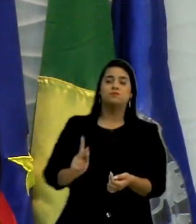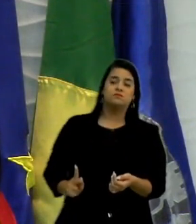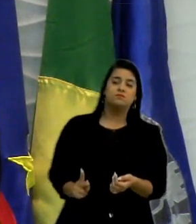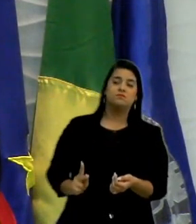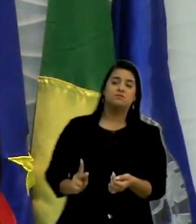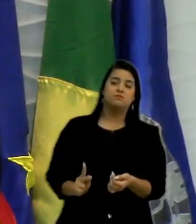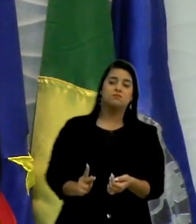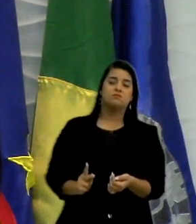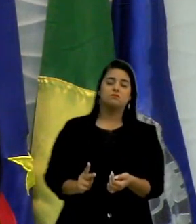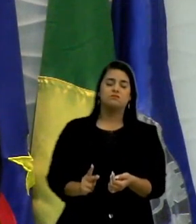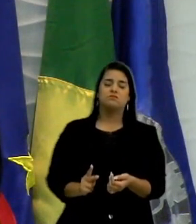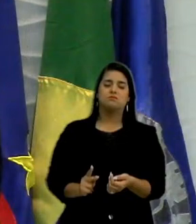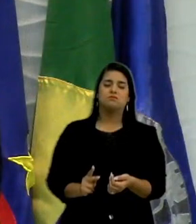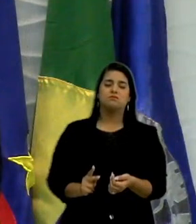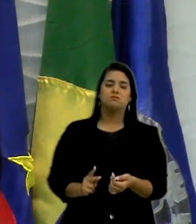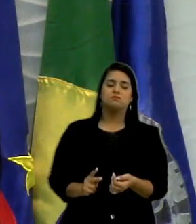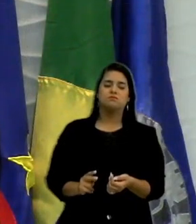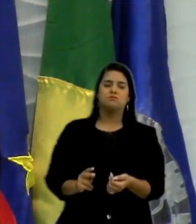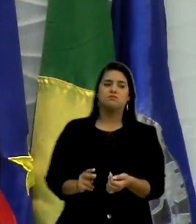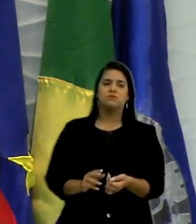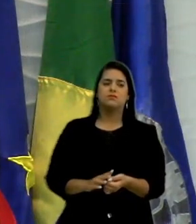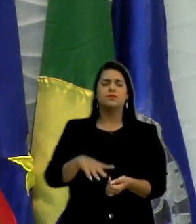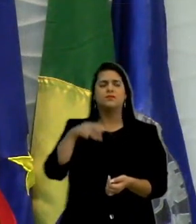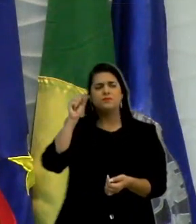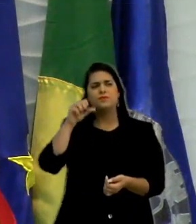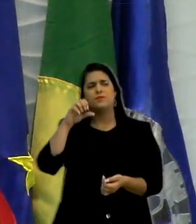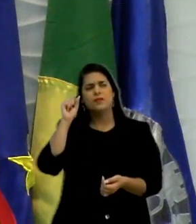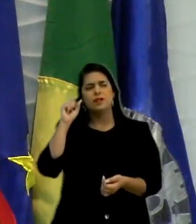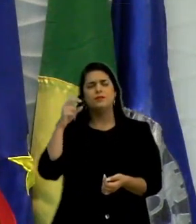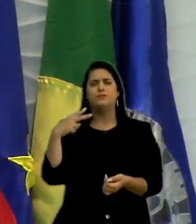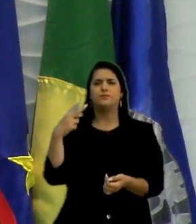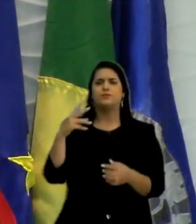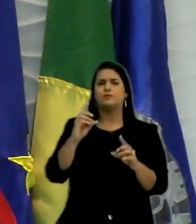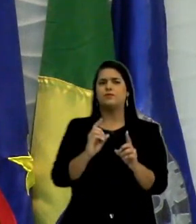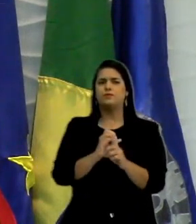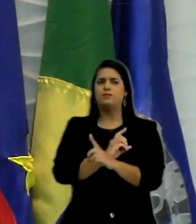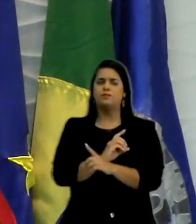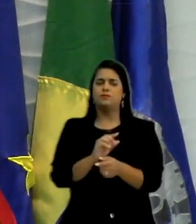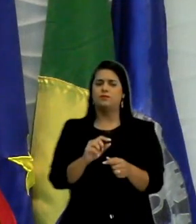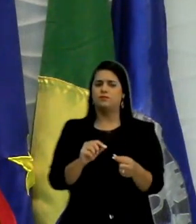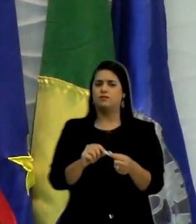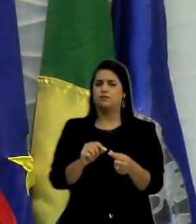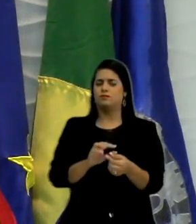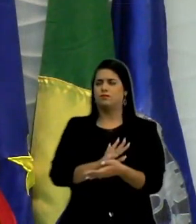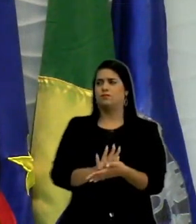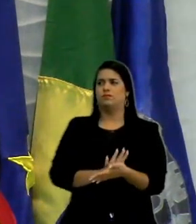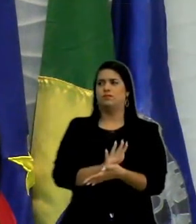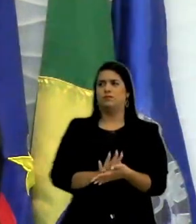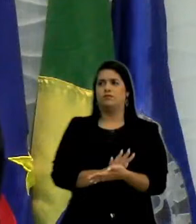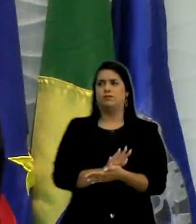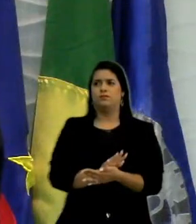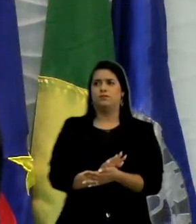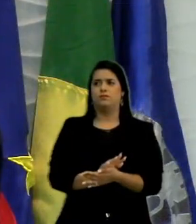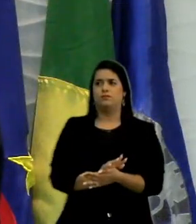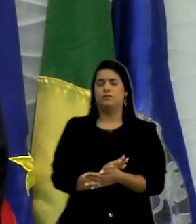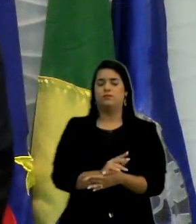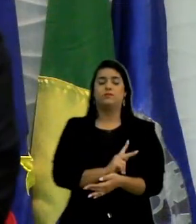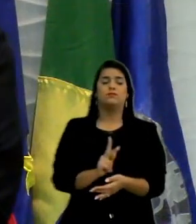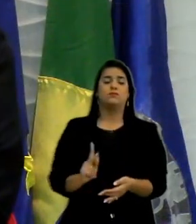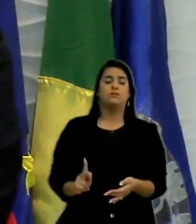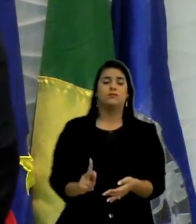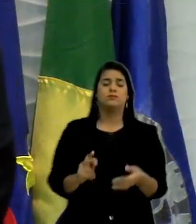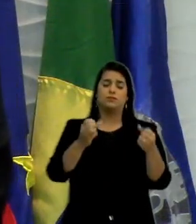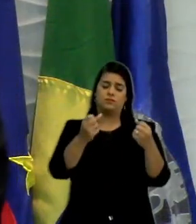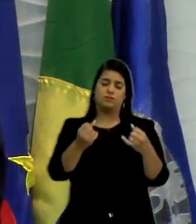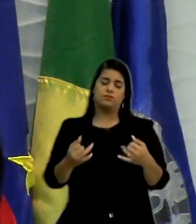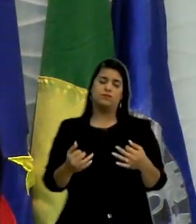impressionante quando escuta alguns vereadores dizer que a oposição não faz nada. Vereadores, passe para a